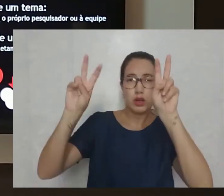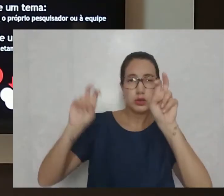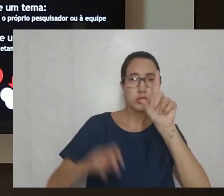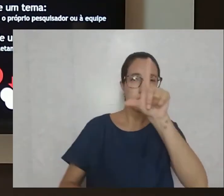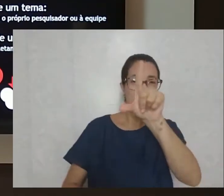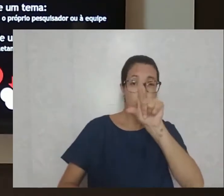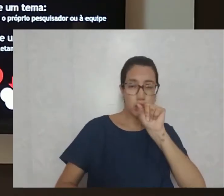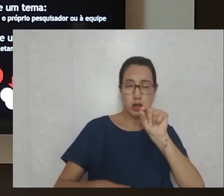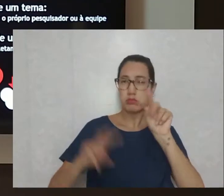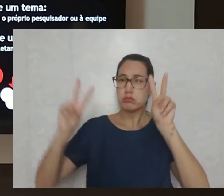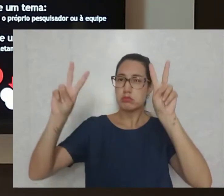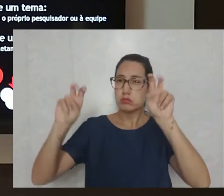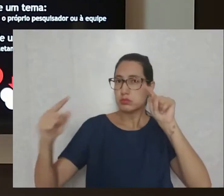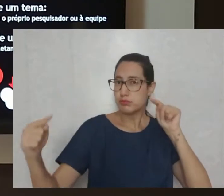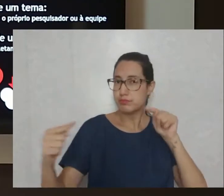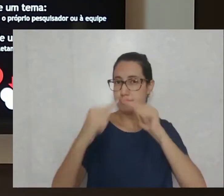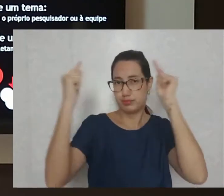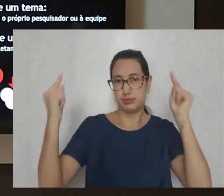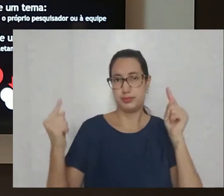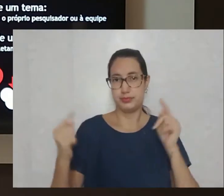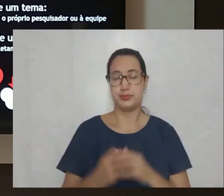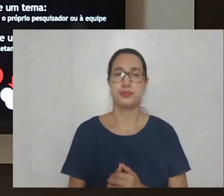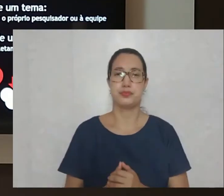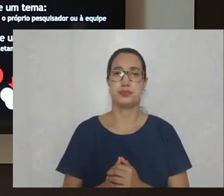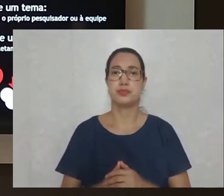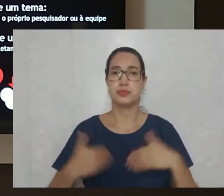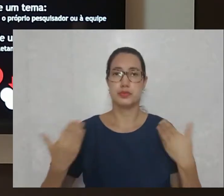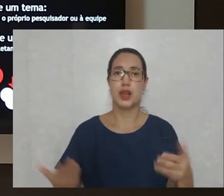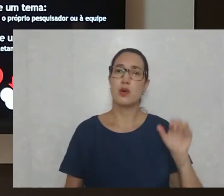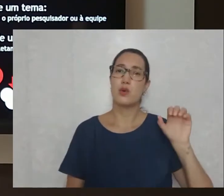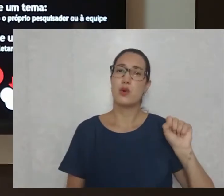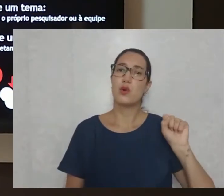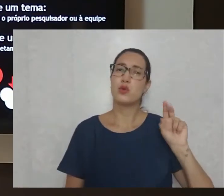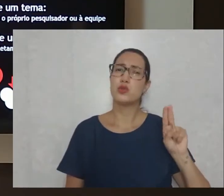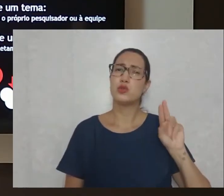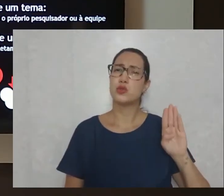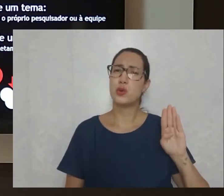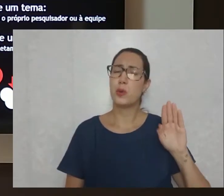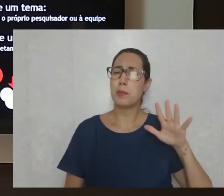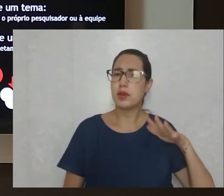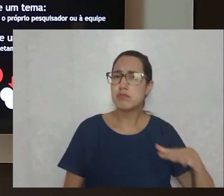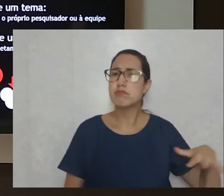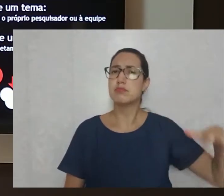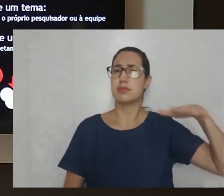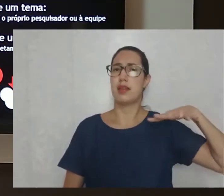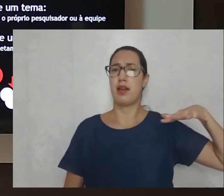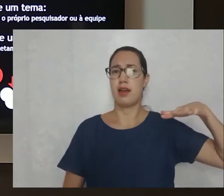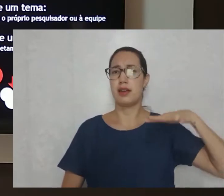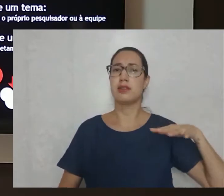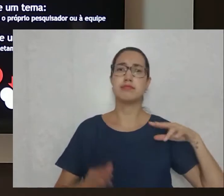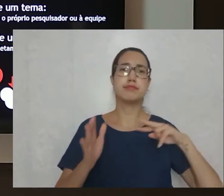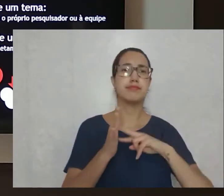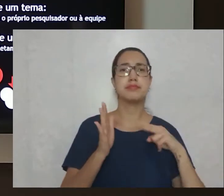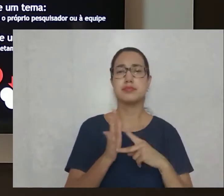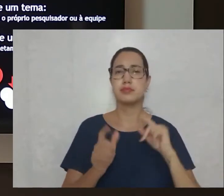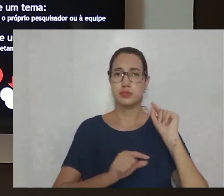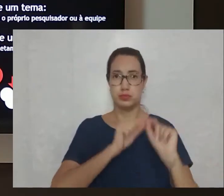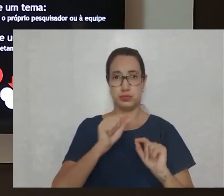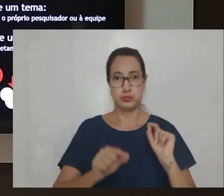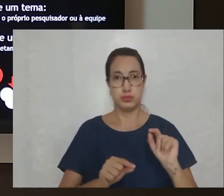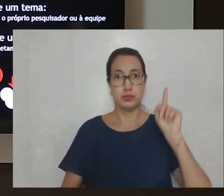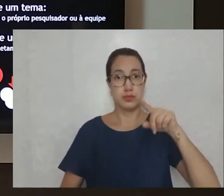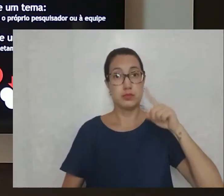naquela atividade que eu pedi para vocês escolherem a sub-área que vocês têm interesse, apesar de eu não ter dado essa aula ainda, essa questão da gente escolher algo que a gente tem interesse